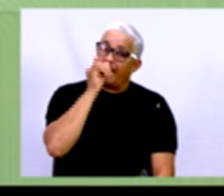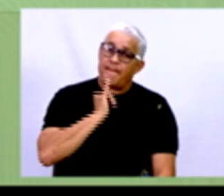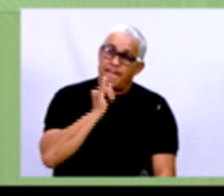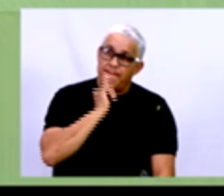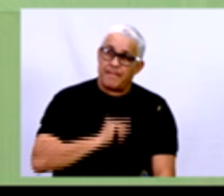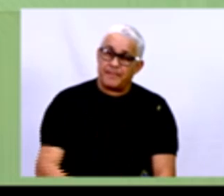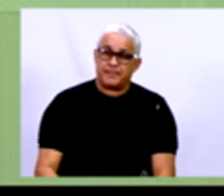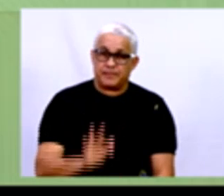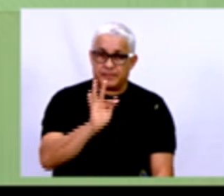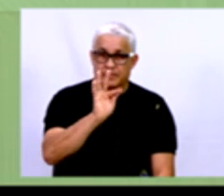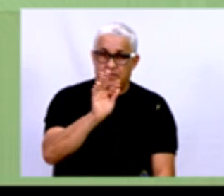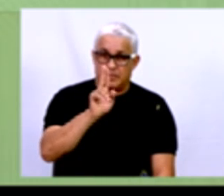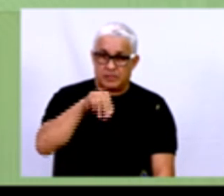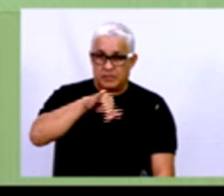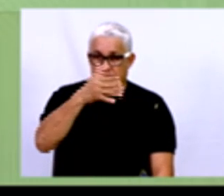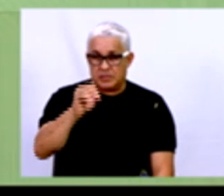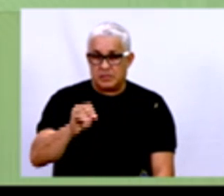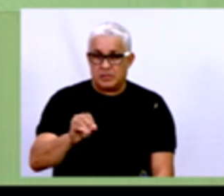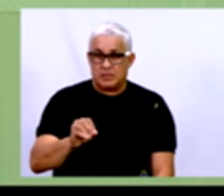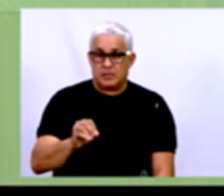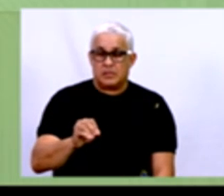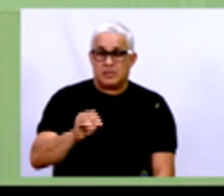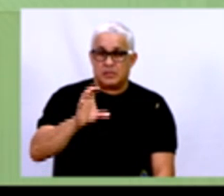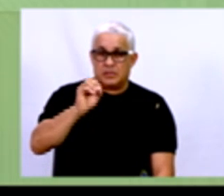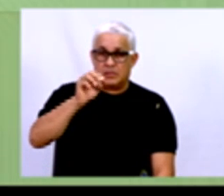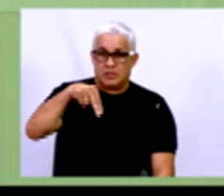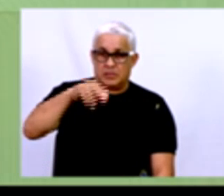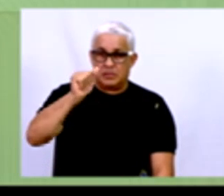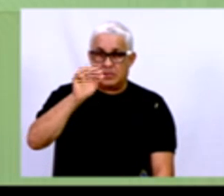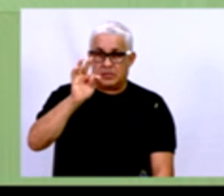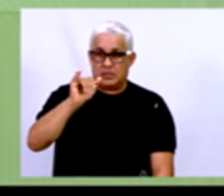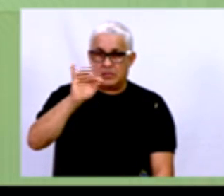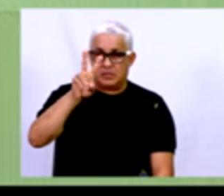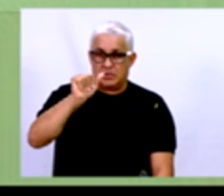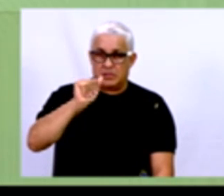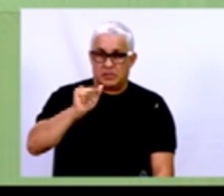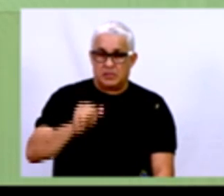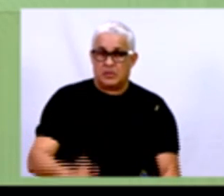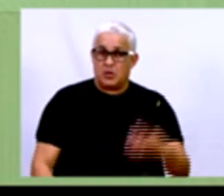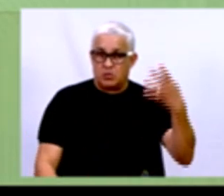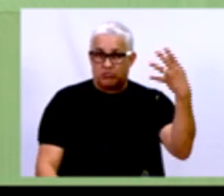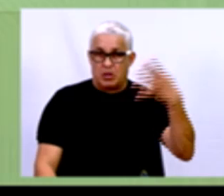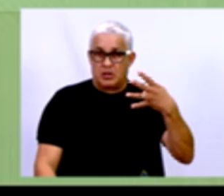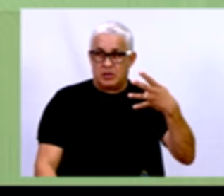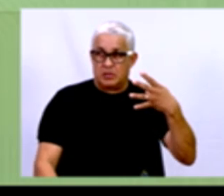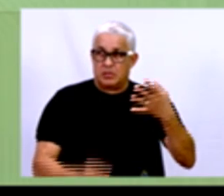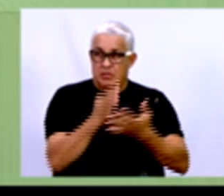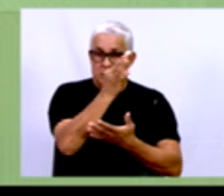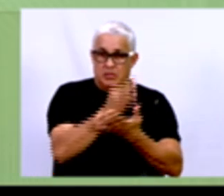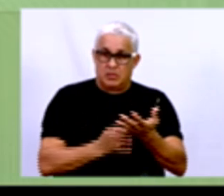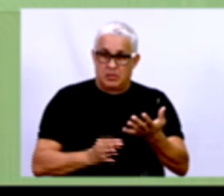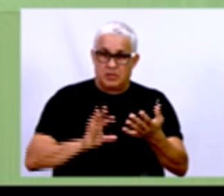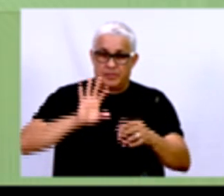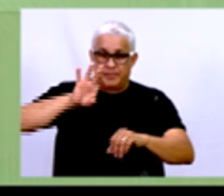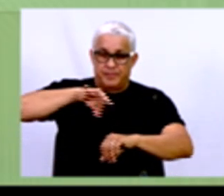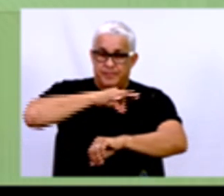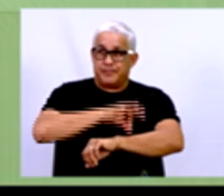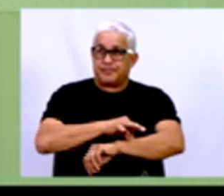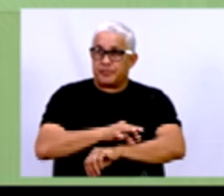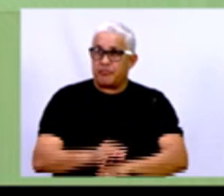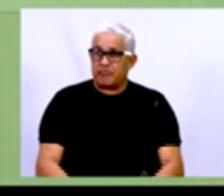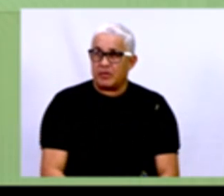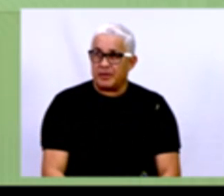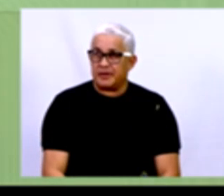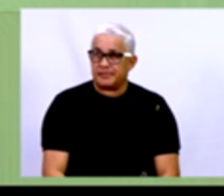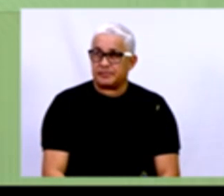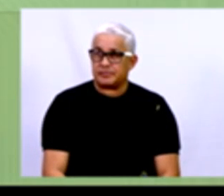de uma função conativa, não é? No texto 4, vejamos, a abelha, Ricardo Reis.